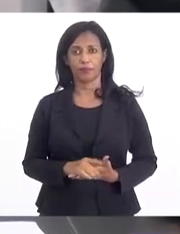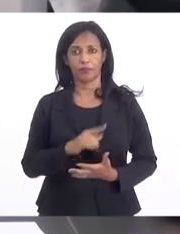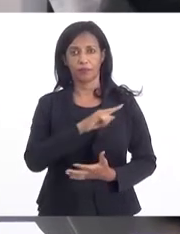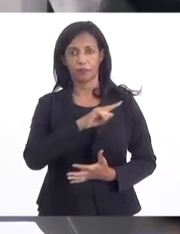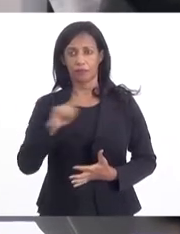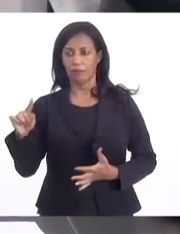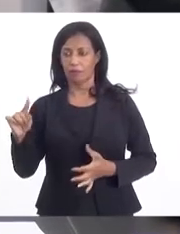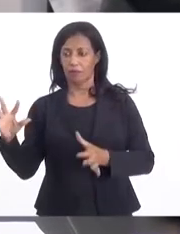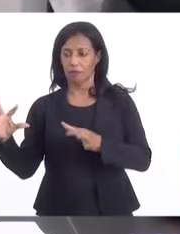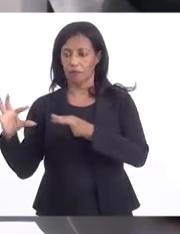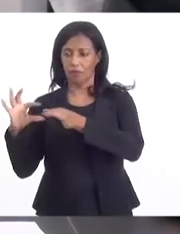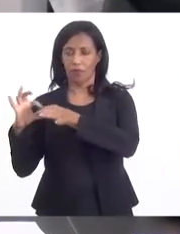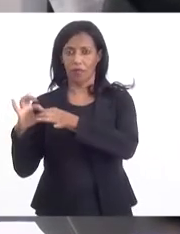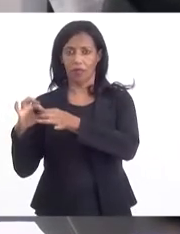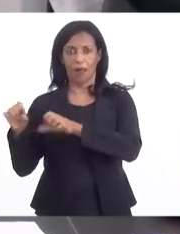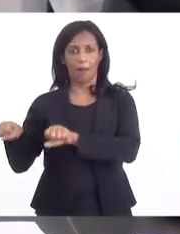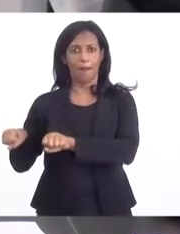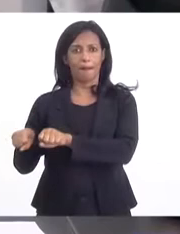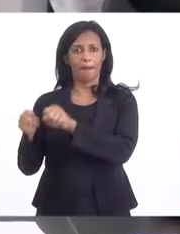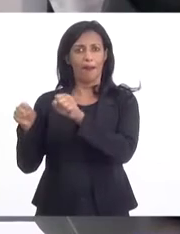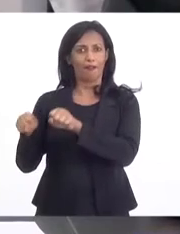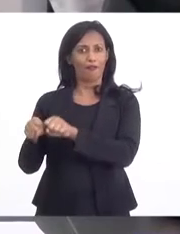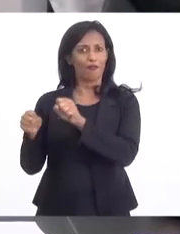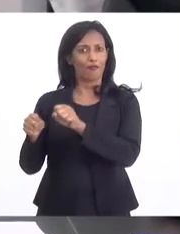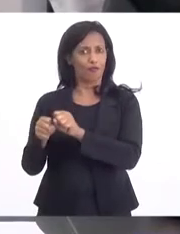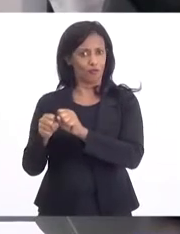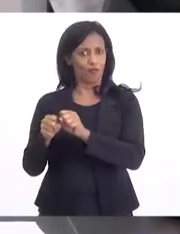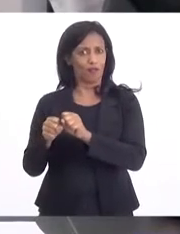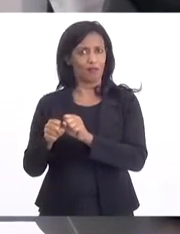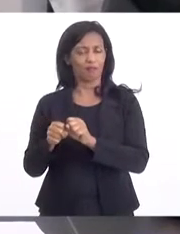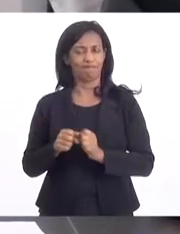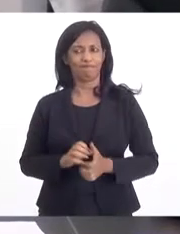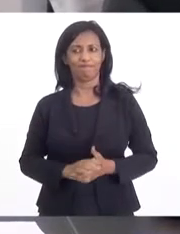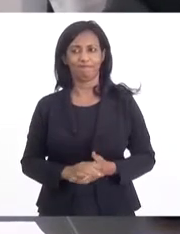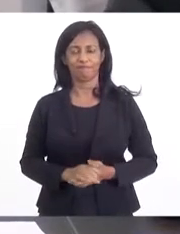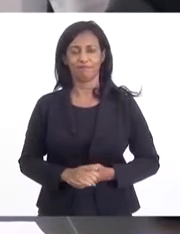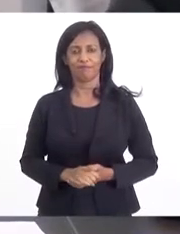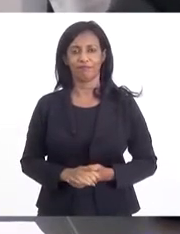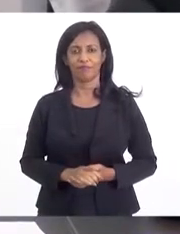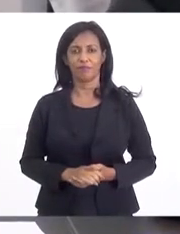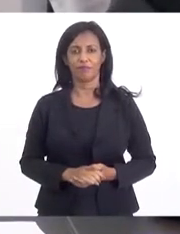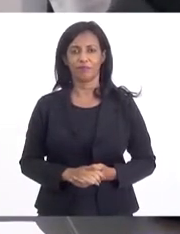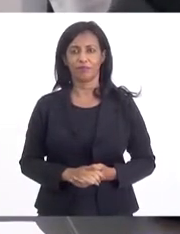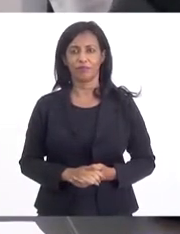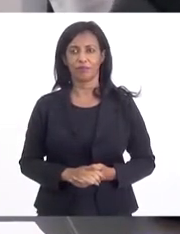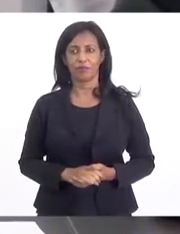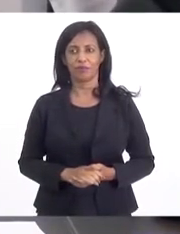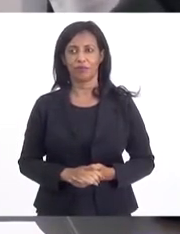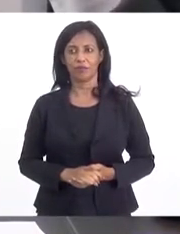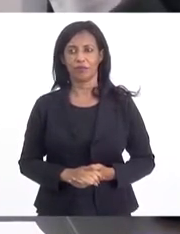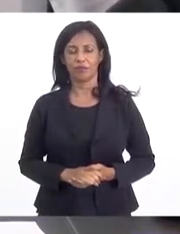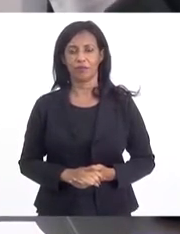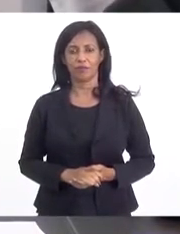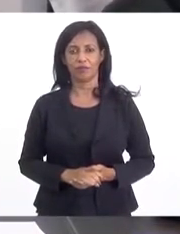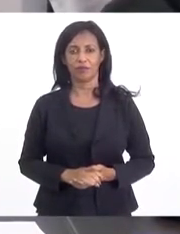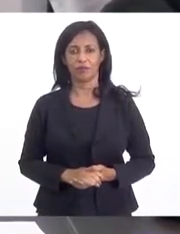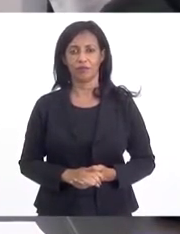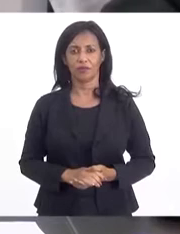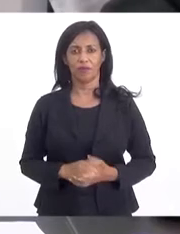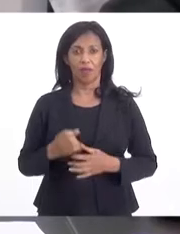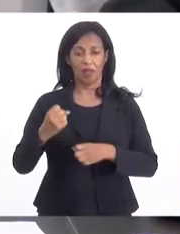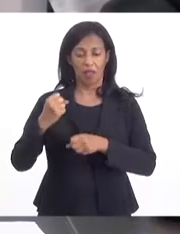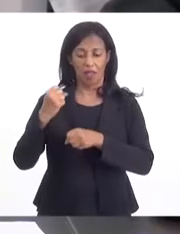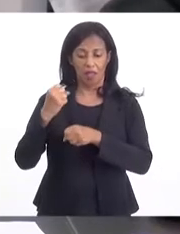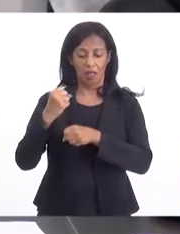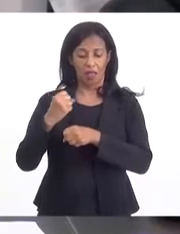a Pavuna. Então tem que consertar aqui essa redação. A construção de um trecho, não é de um trecho interligando, é